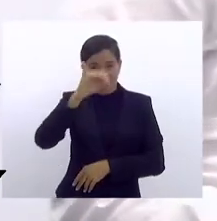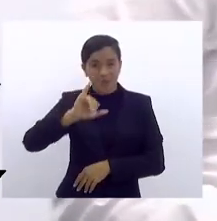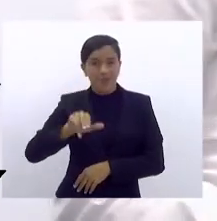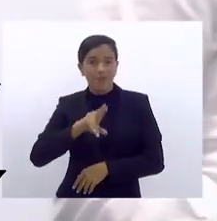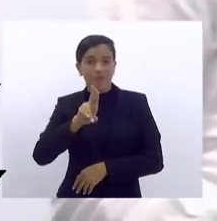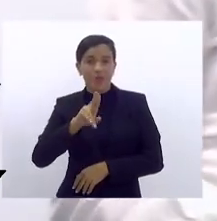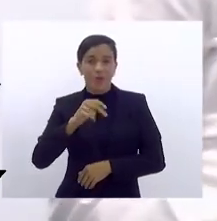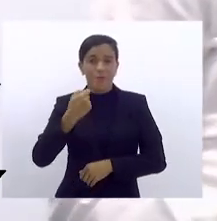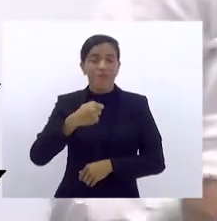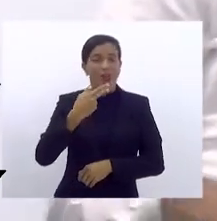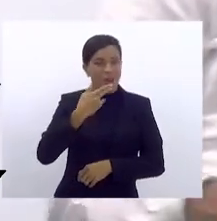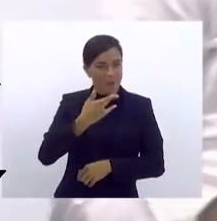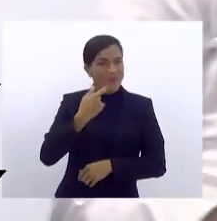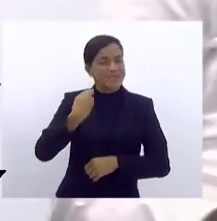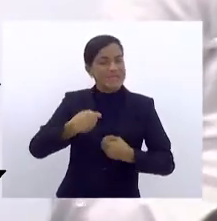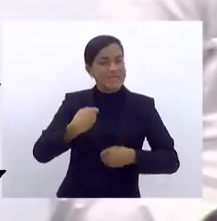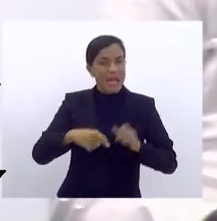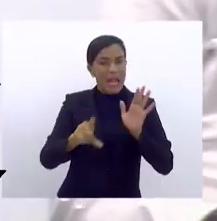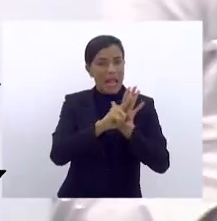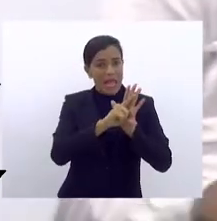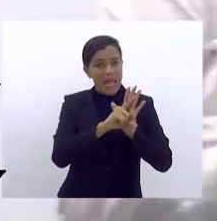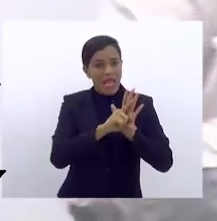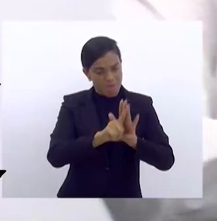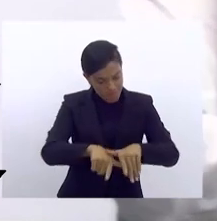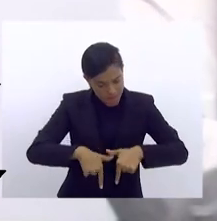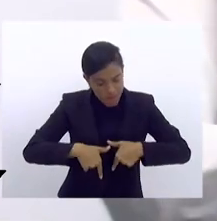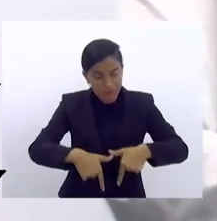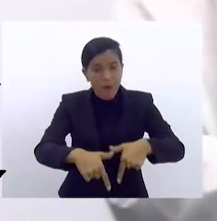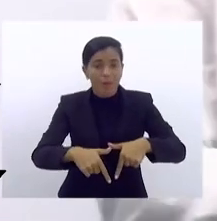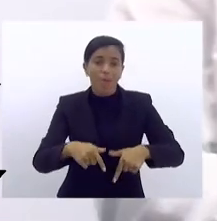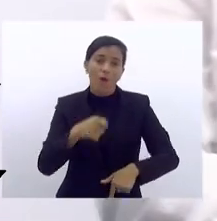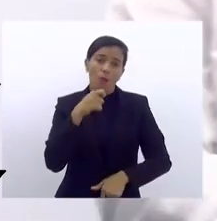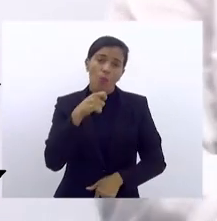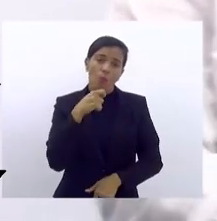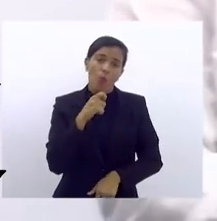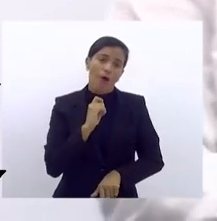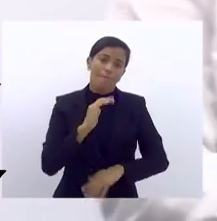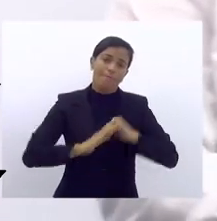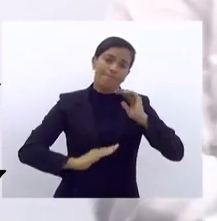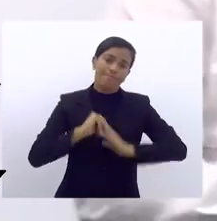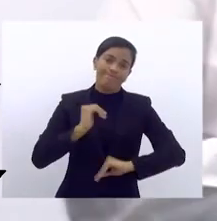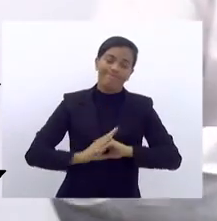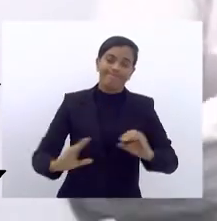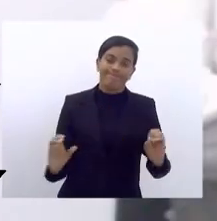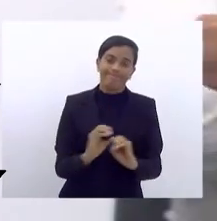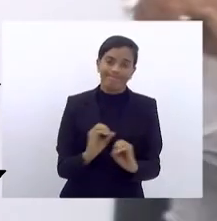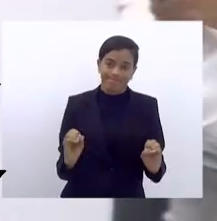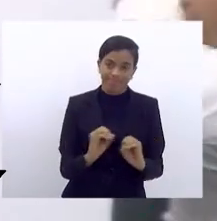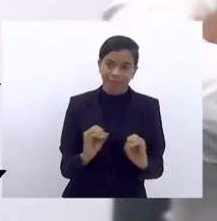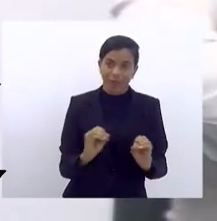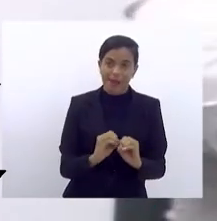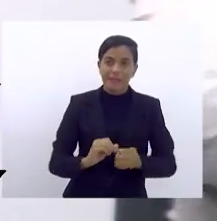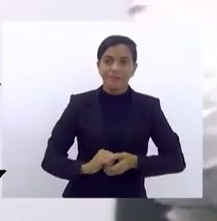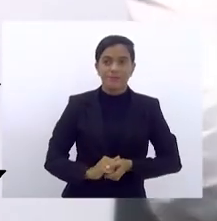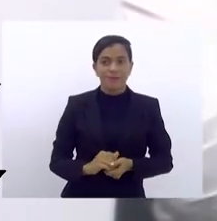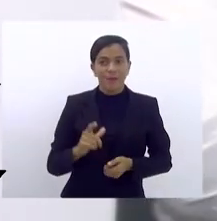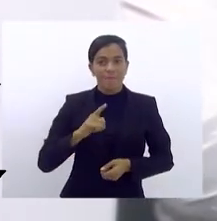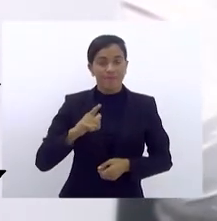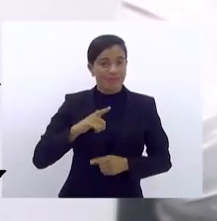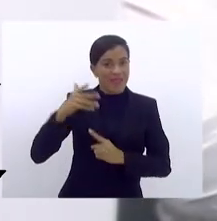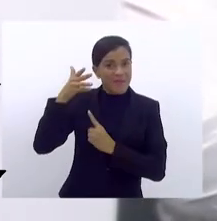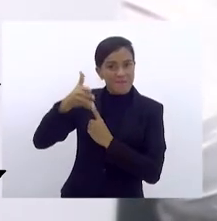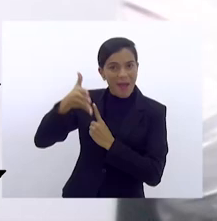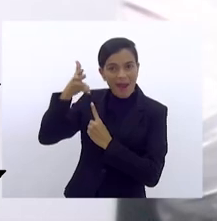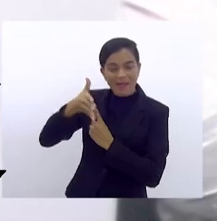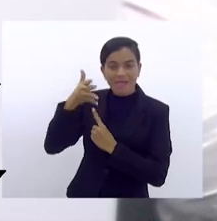cumpridas e ainda está no papel nós temos vários palestrantes gente para